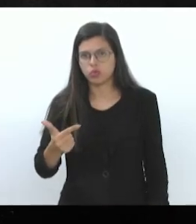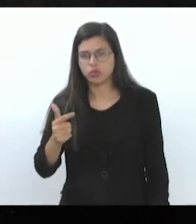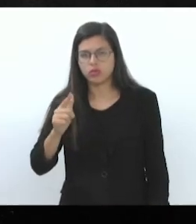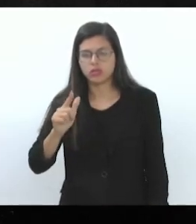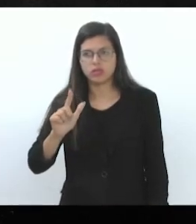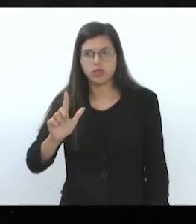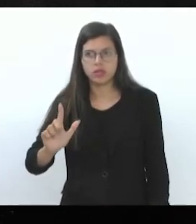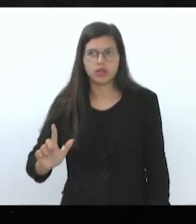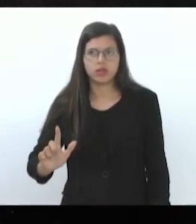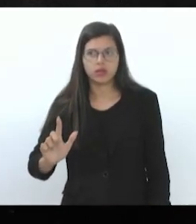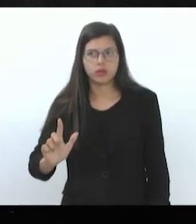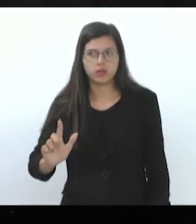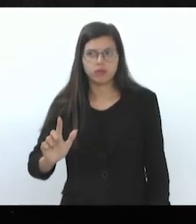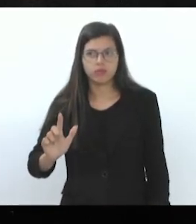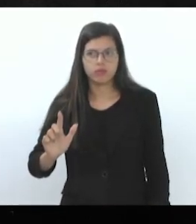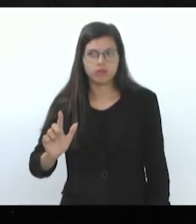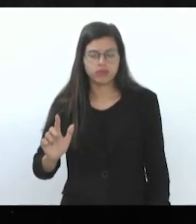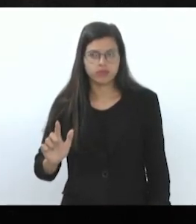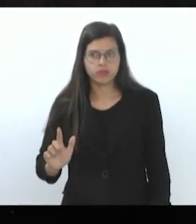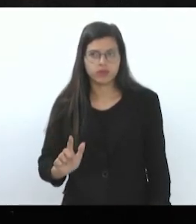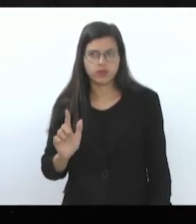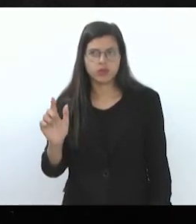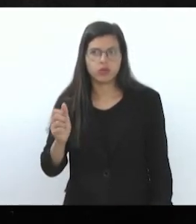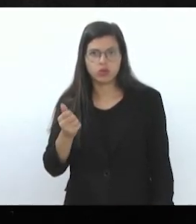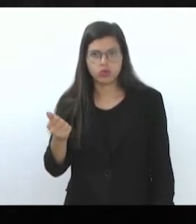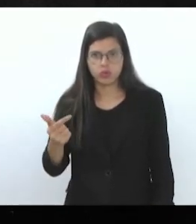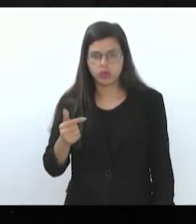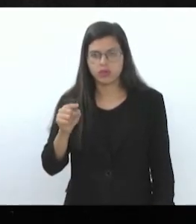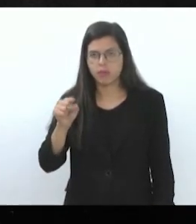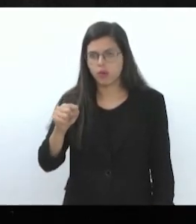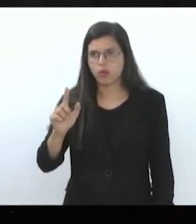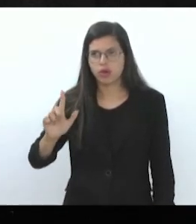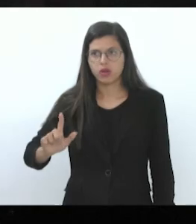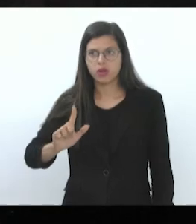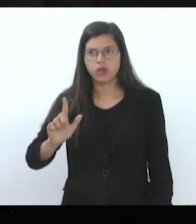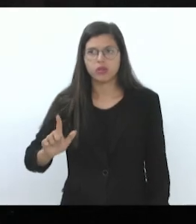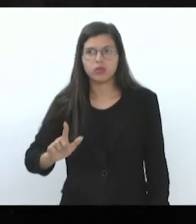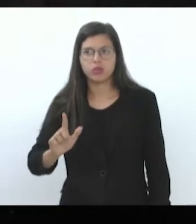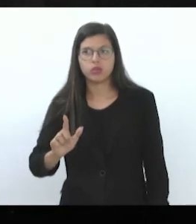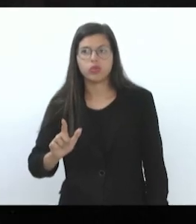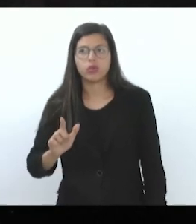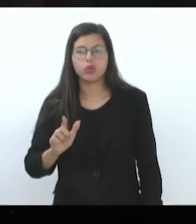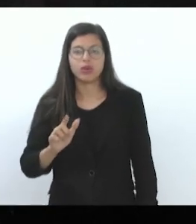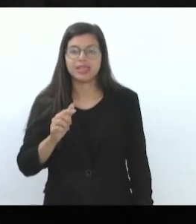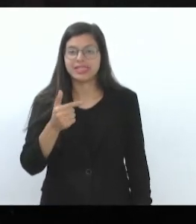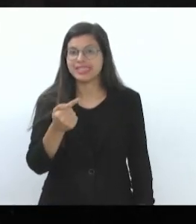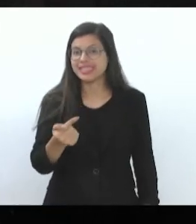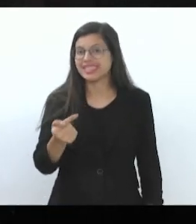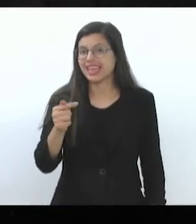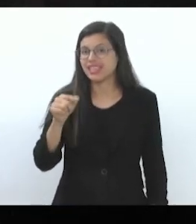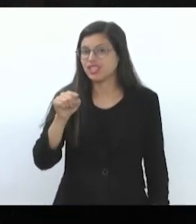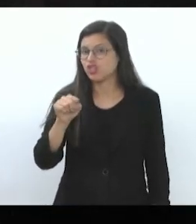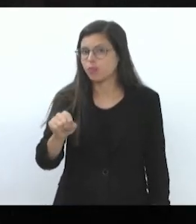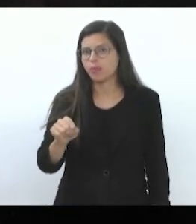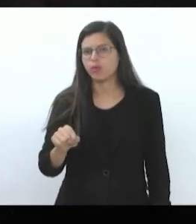R$700. 2.500. Não, eu já ouvi 7 mil. 10 vezes mais.